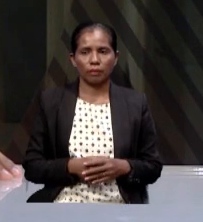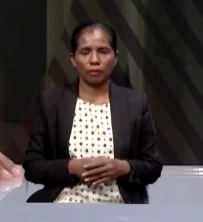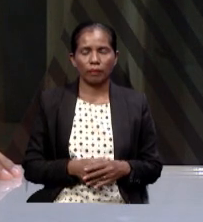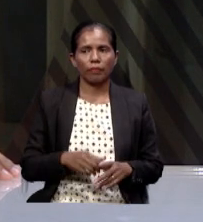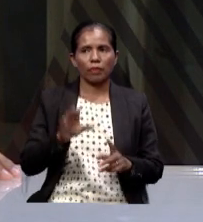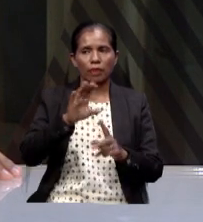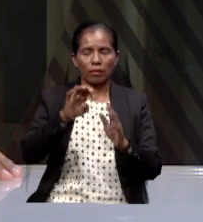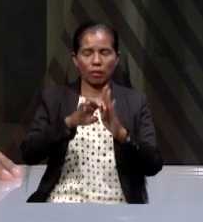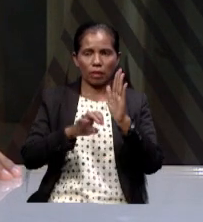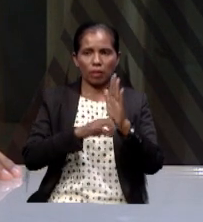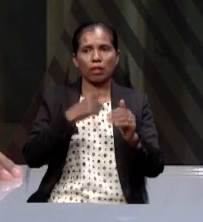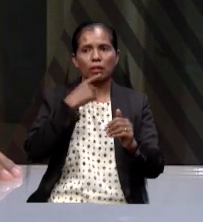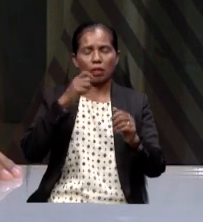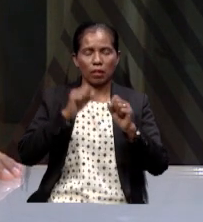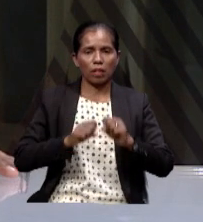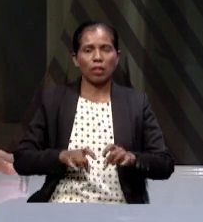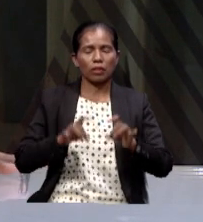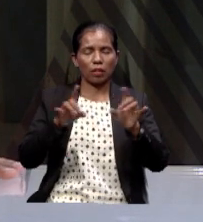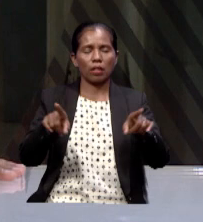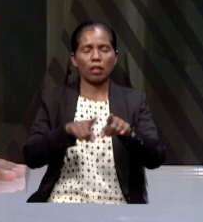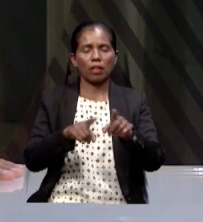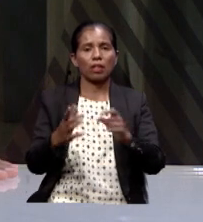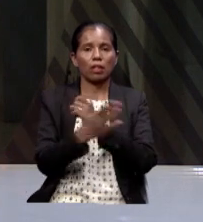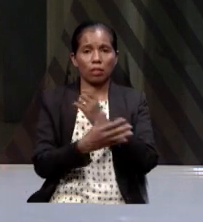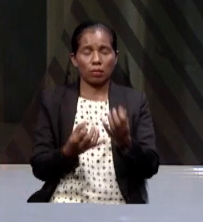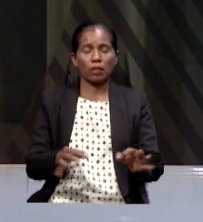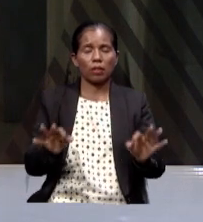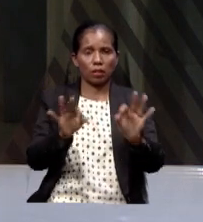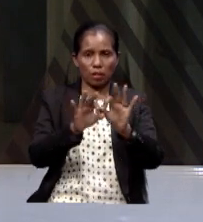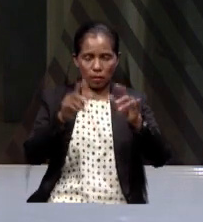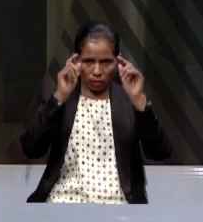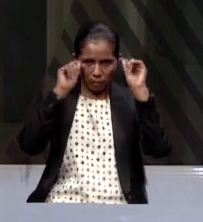se festado considera a Austrália uma nação ida importante para Timor-Leste.